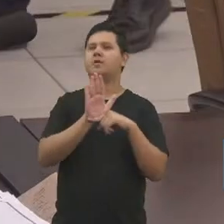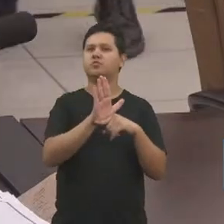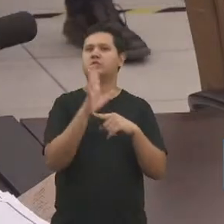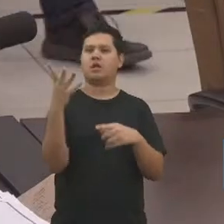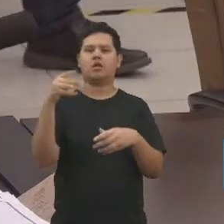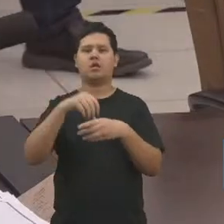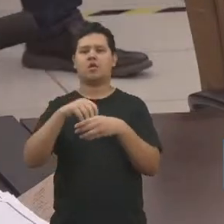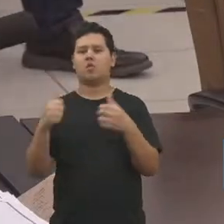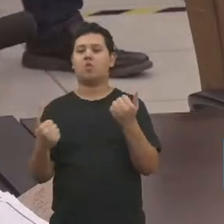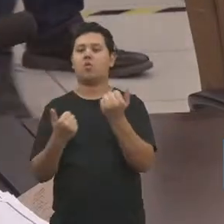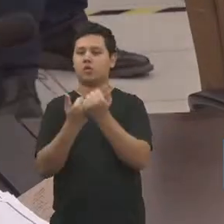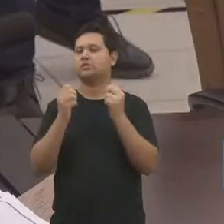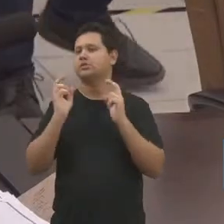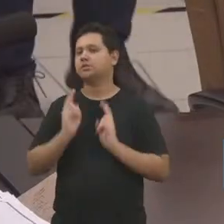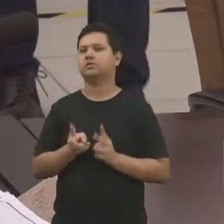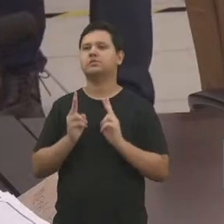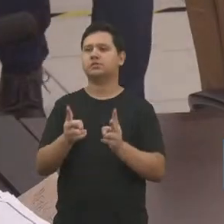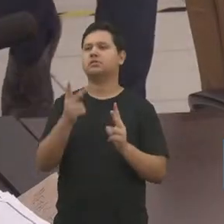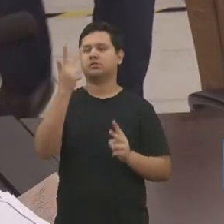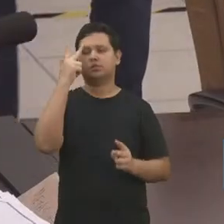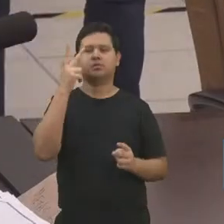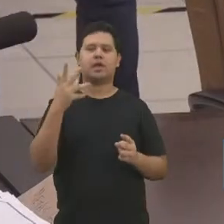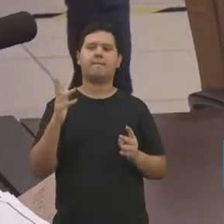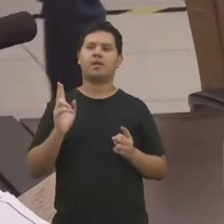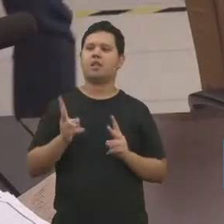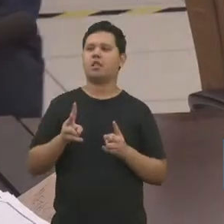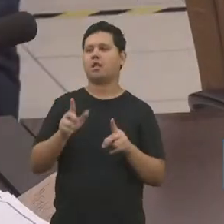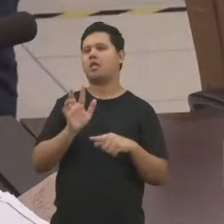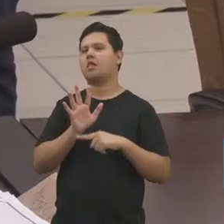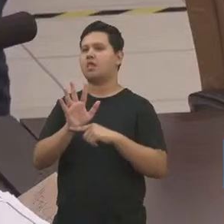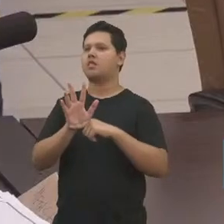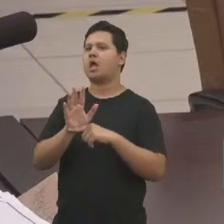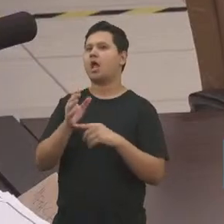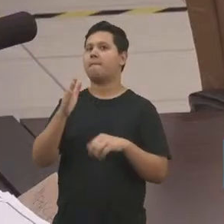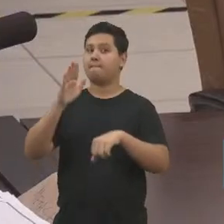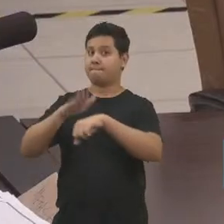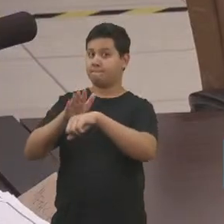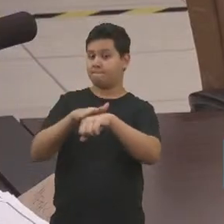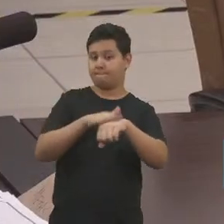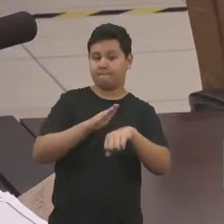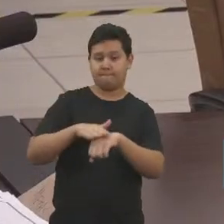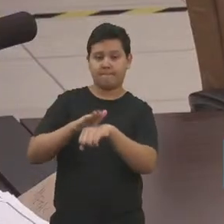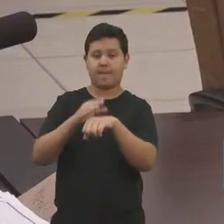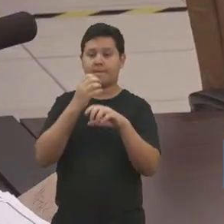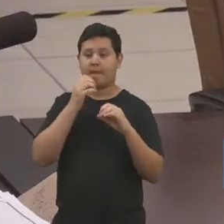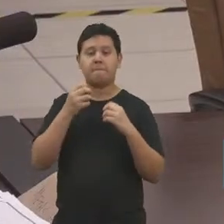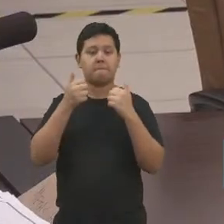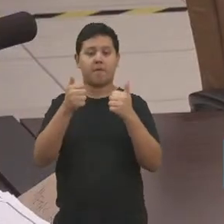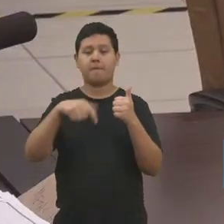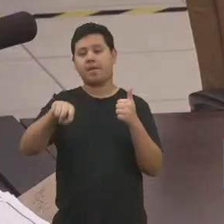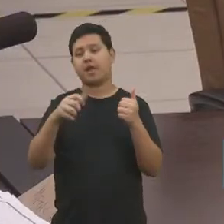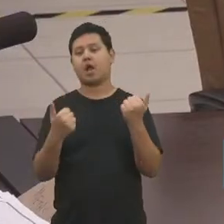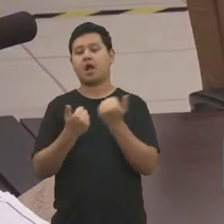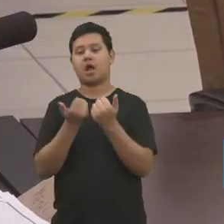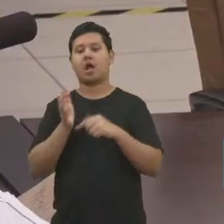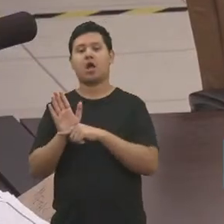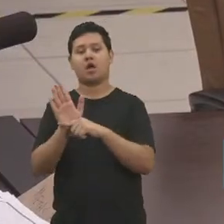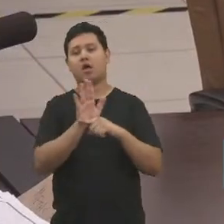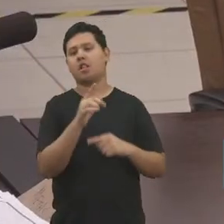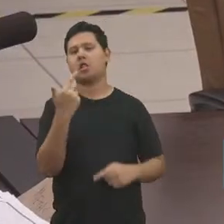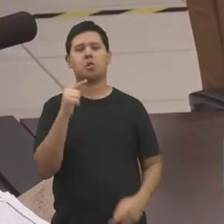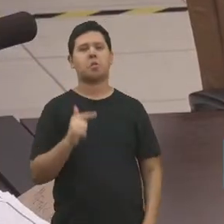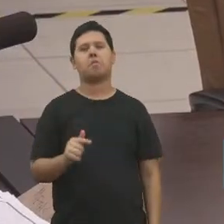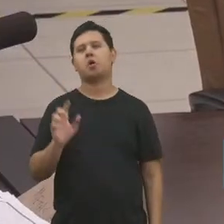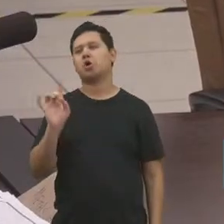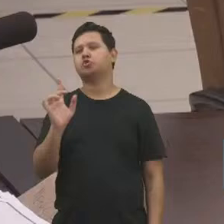ser proativo, sempre buscando boas iniciativas para a gente auxiliar, porque a gente não pode só